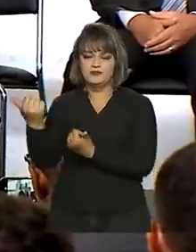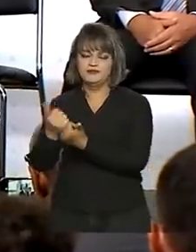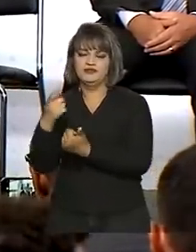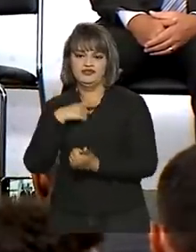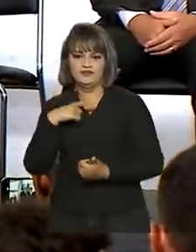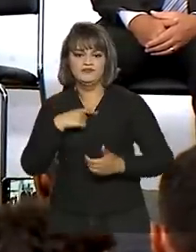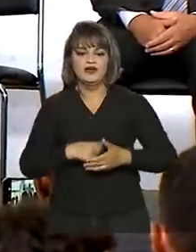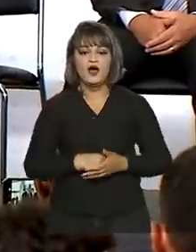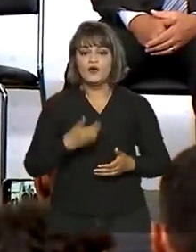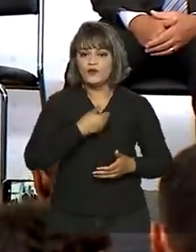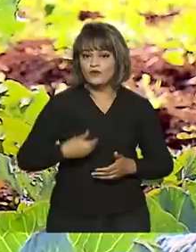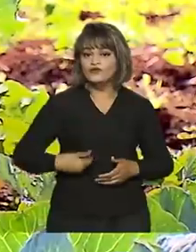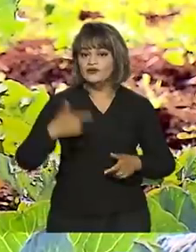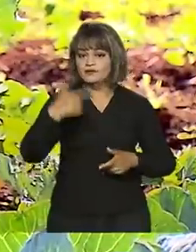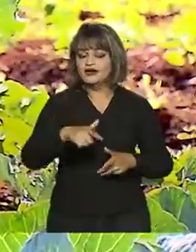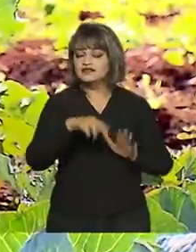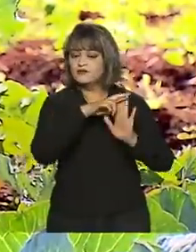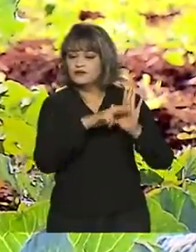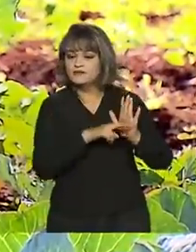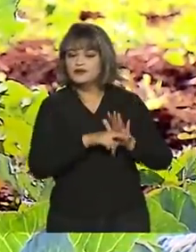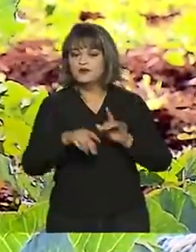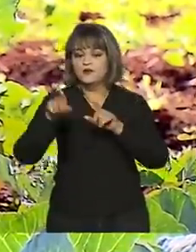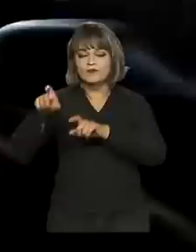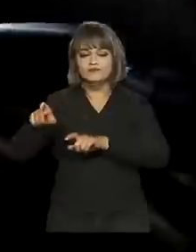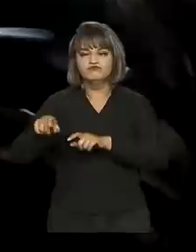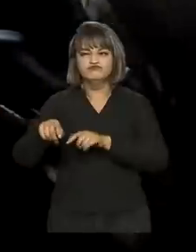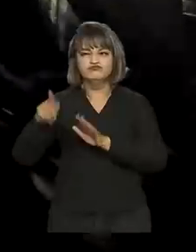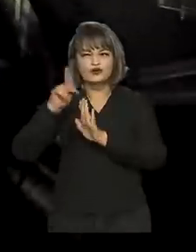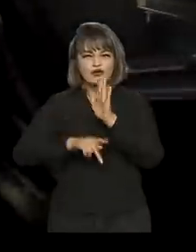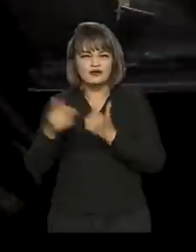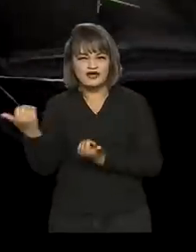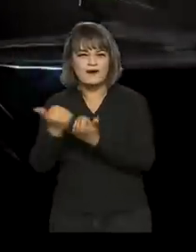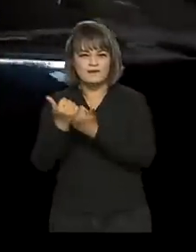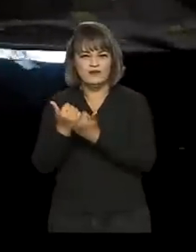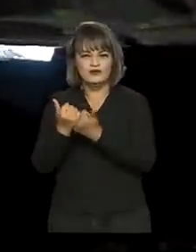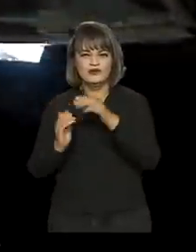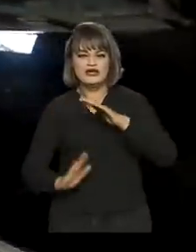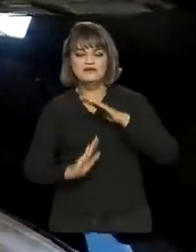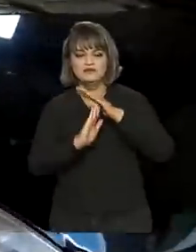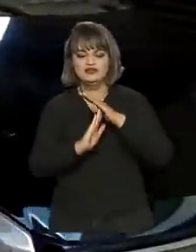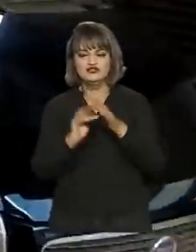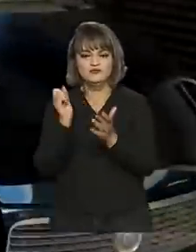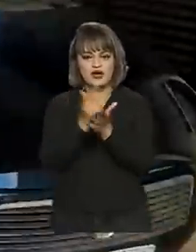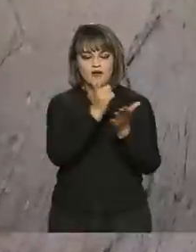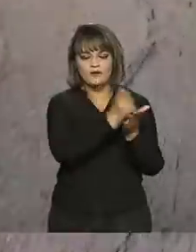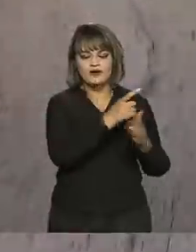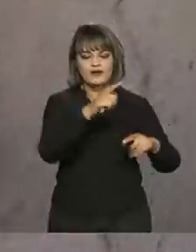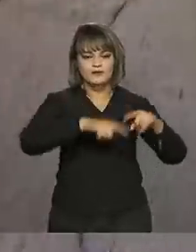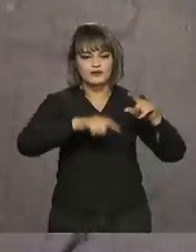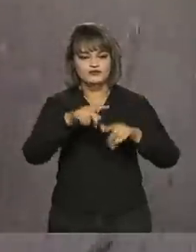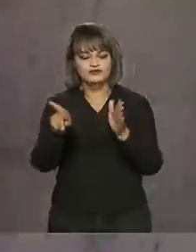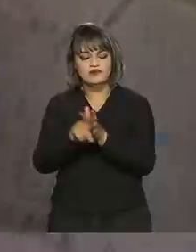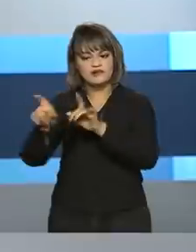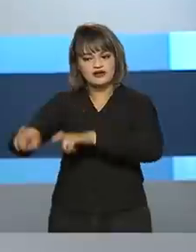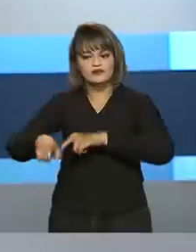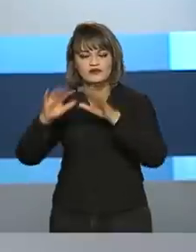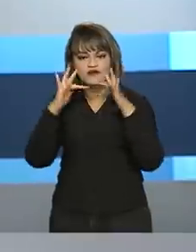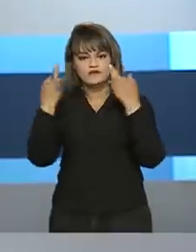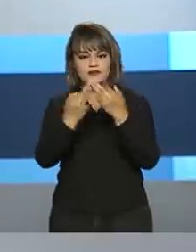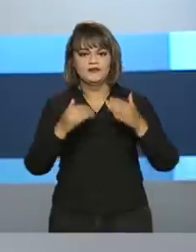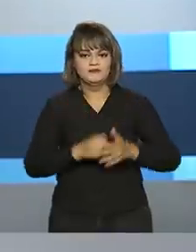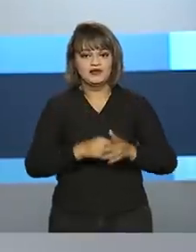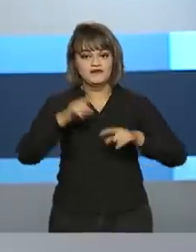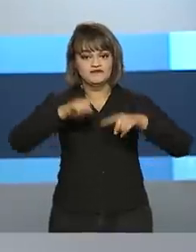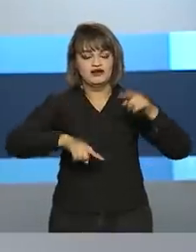meses o governo também regulamentou o programa alimenta Brasil amplia o limite para compra de produtos da Agricultura Familiar